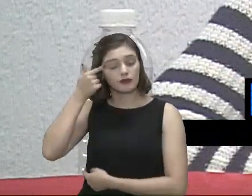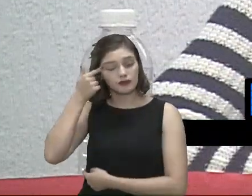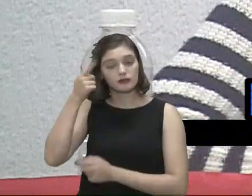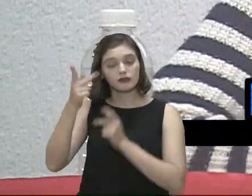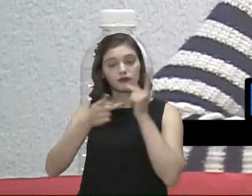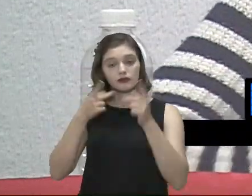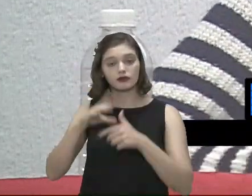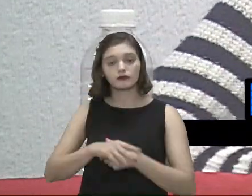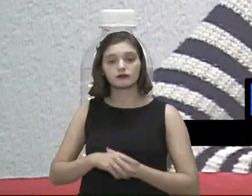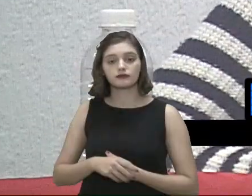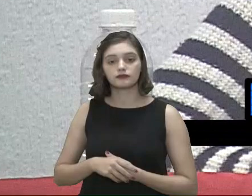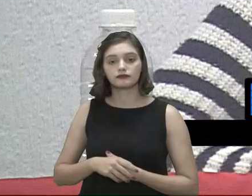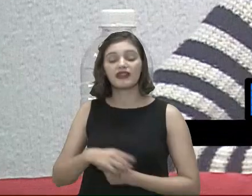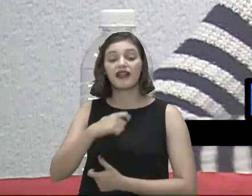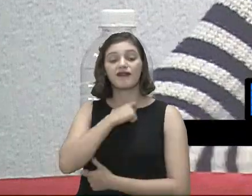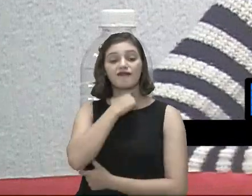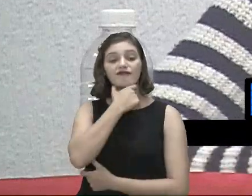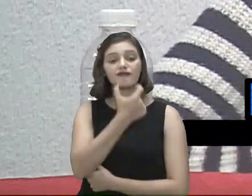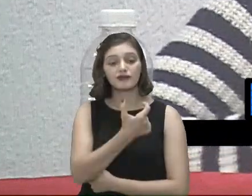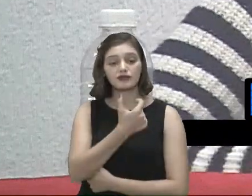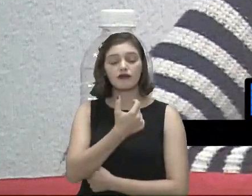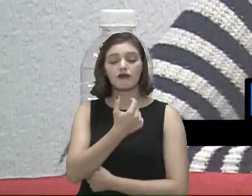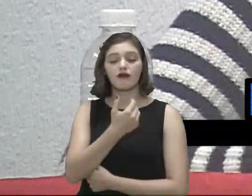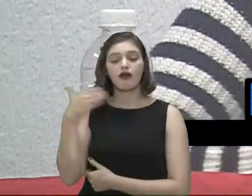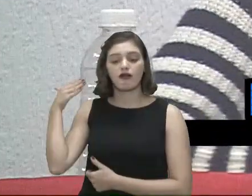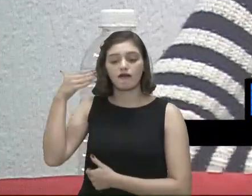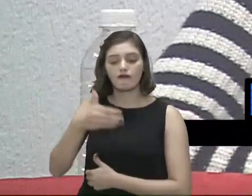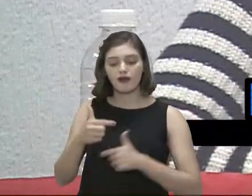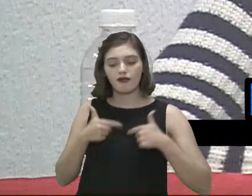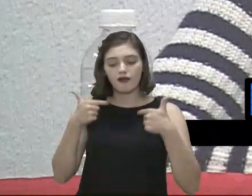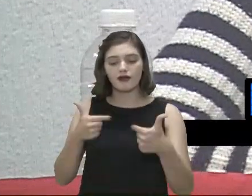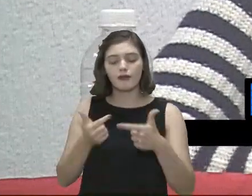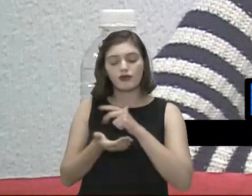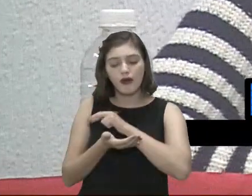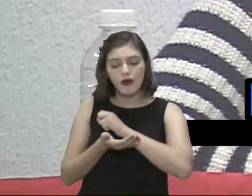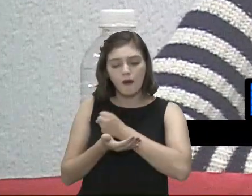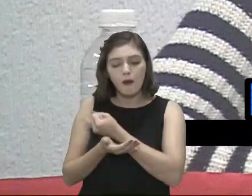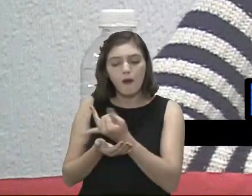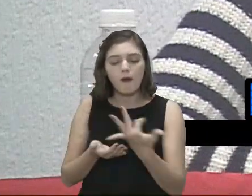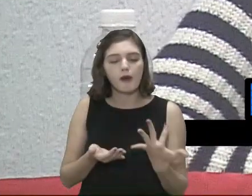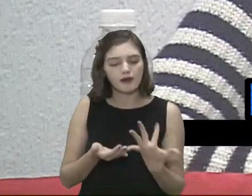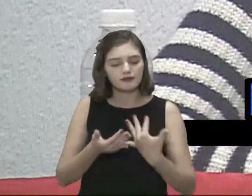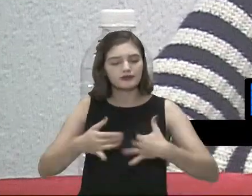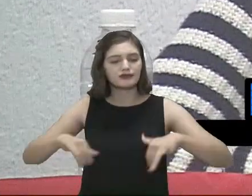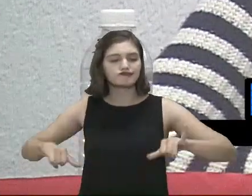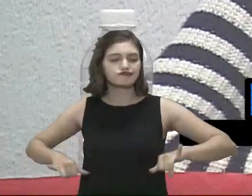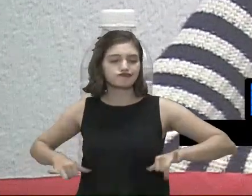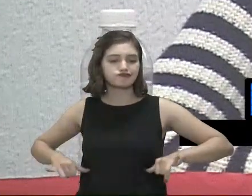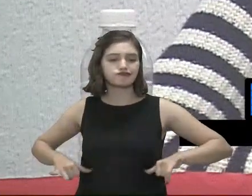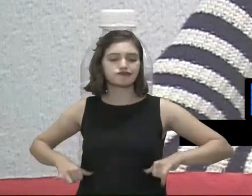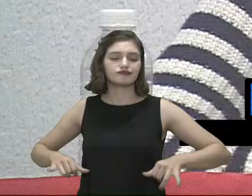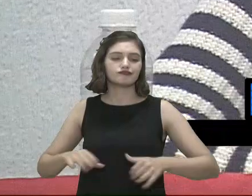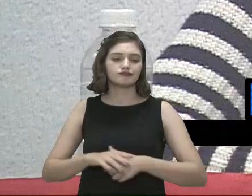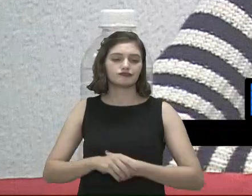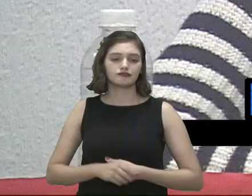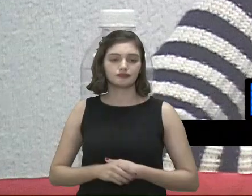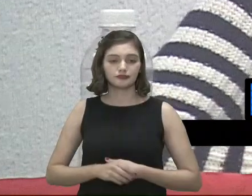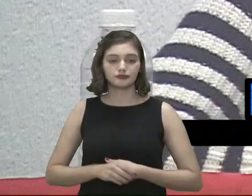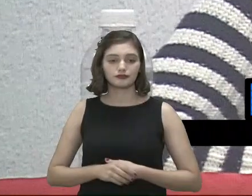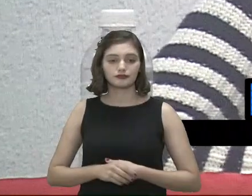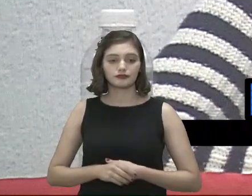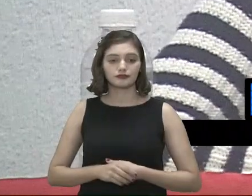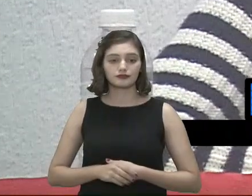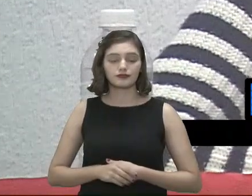né? Ela é a voz, ela vem, ela enfrenta, mas quantos muitos ainda estão em sofrimento? Então,